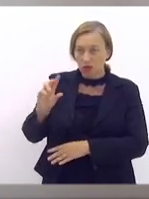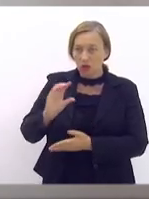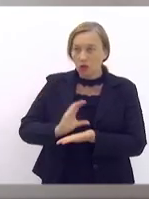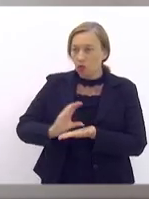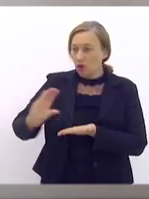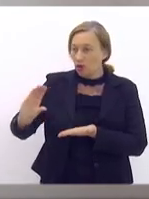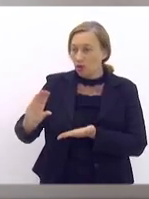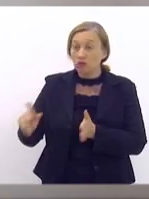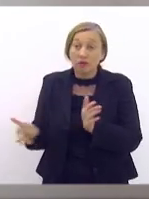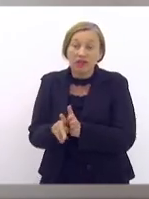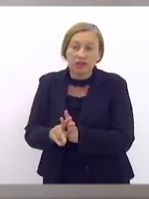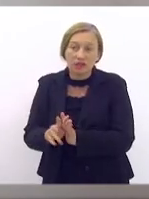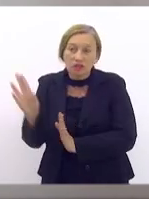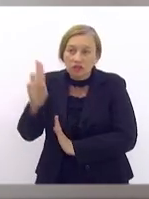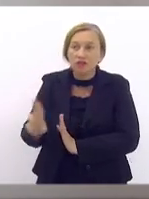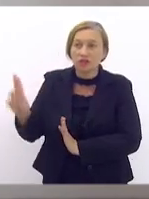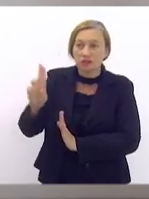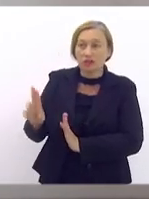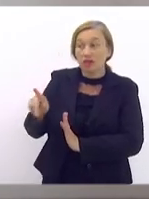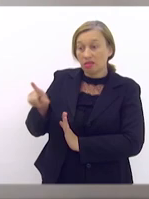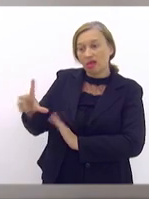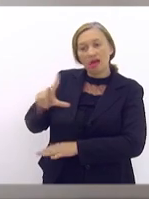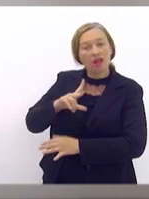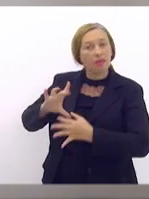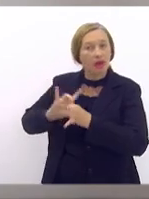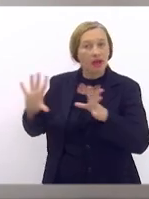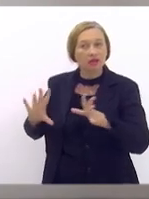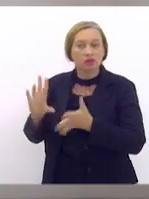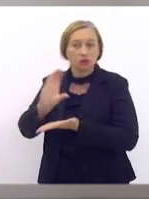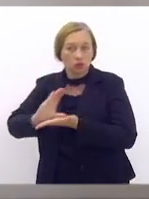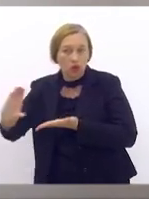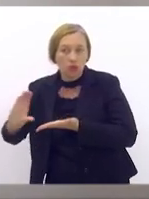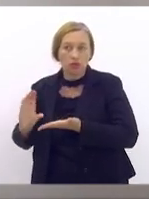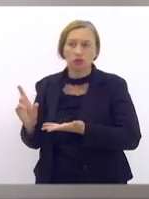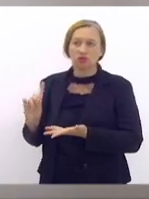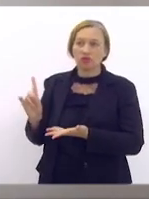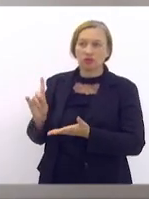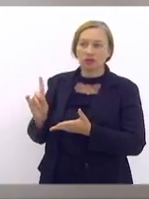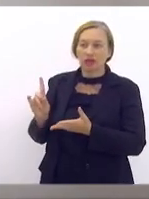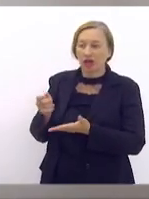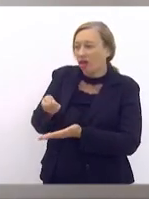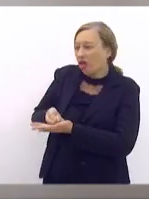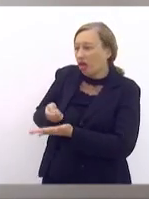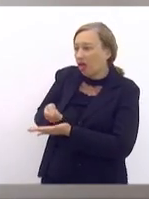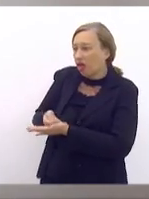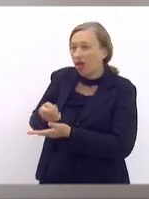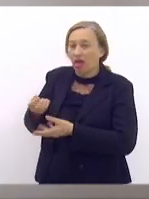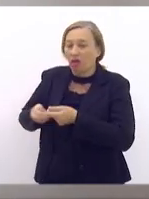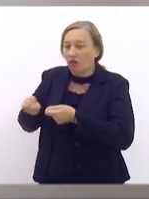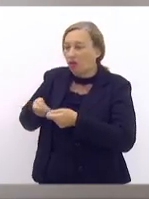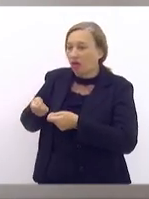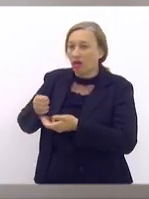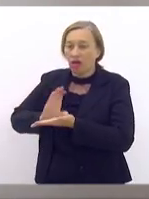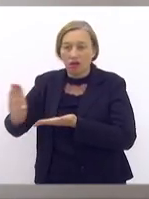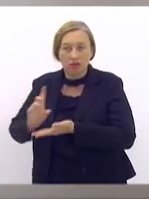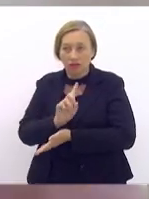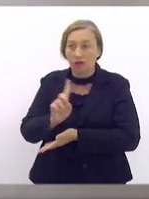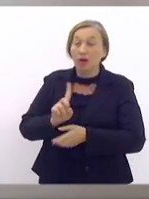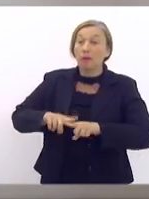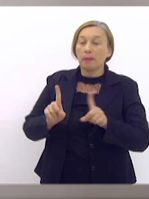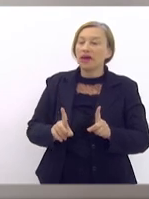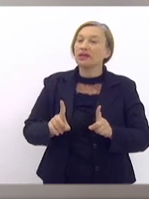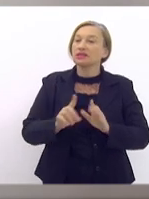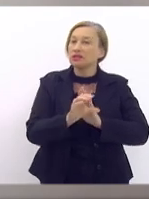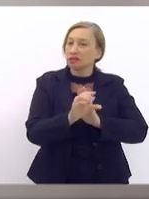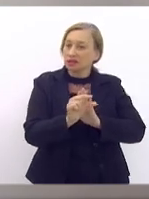da universidade. A universidade tem autonomia sobre aquele recurso, a gente não vai ter uma ingerência em cima daquele recurso. Porém, na emenda,